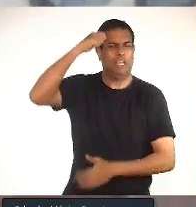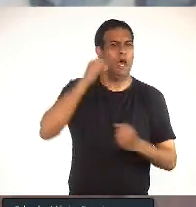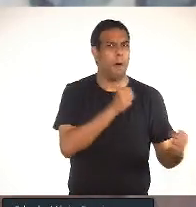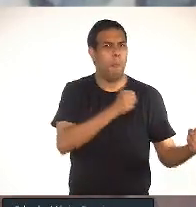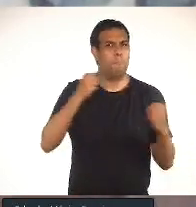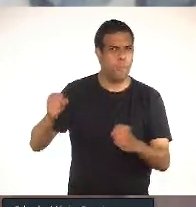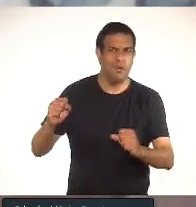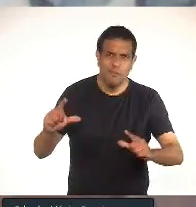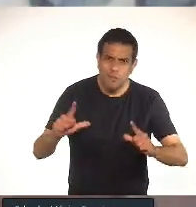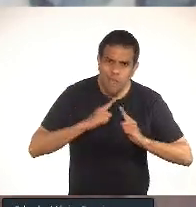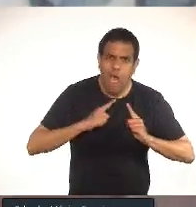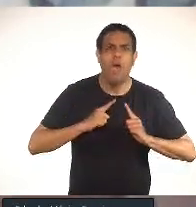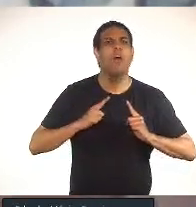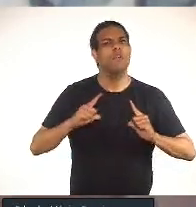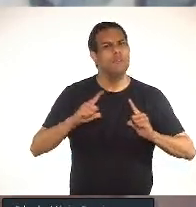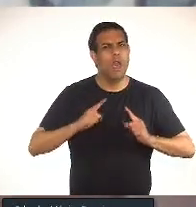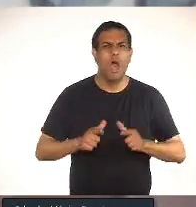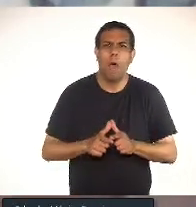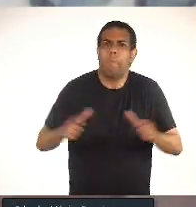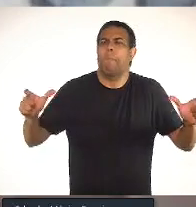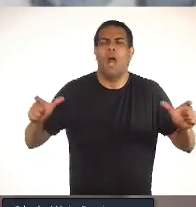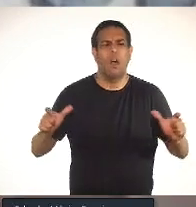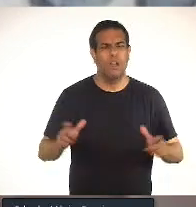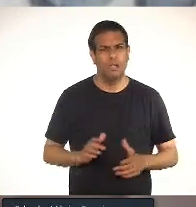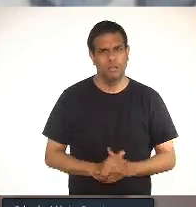que há uma produção que vai além da Europa.